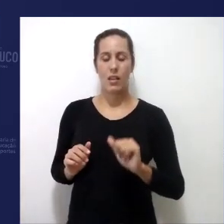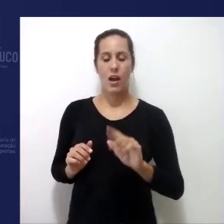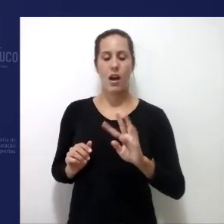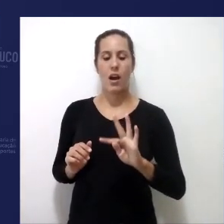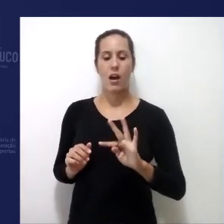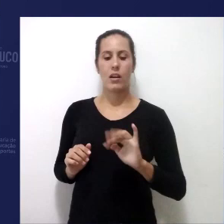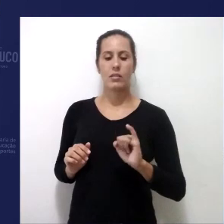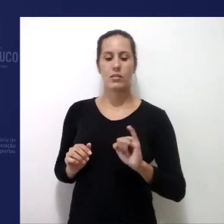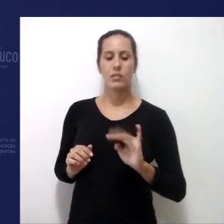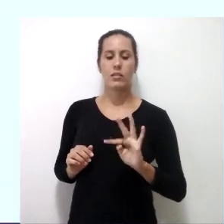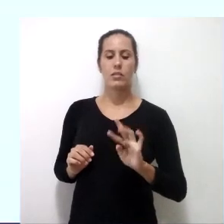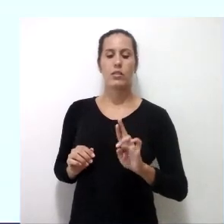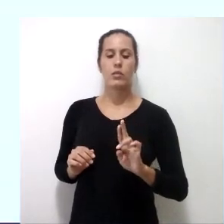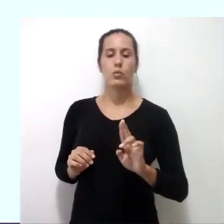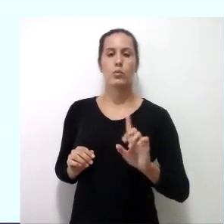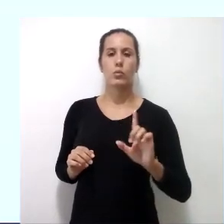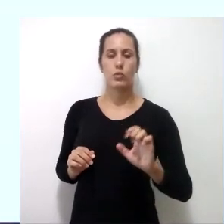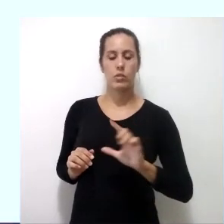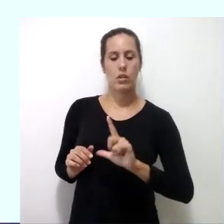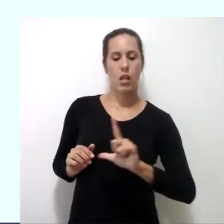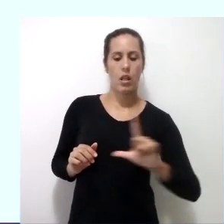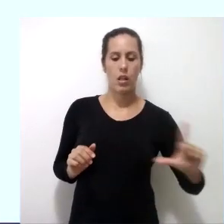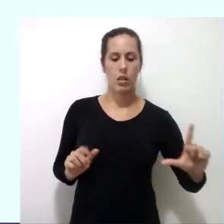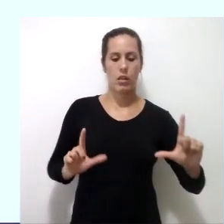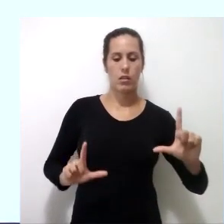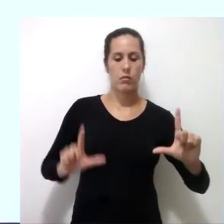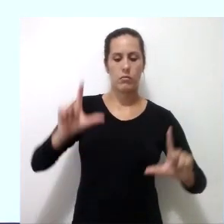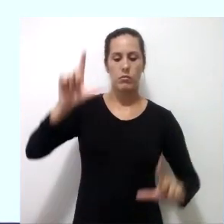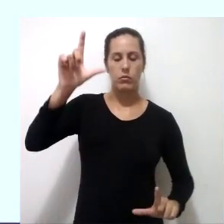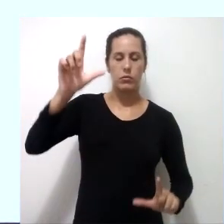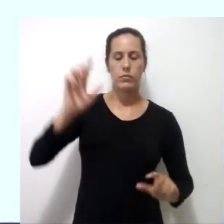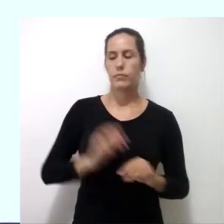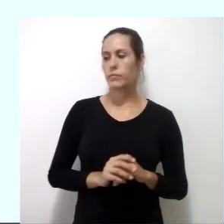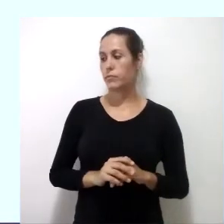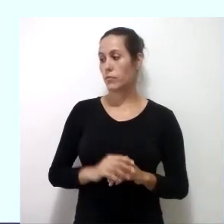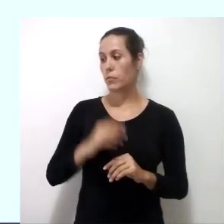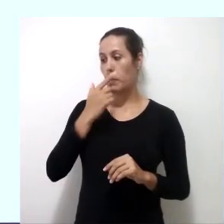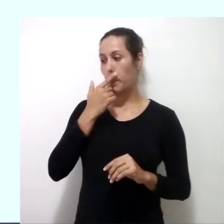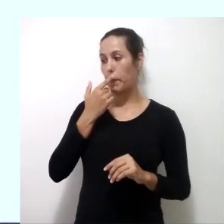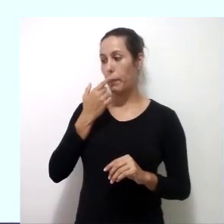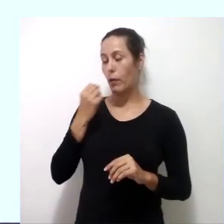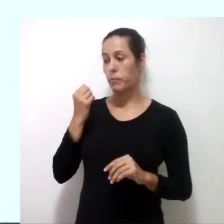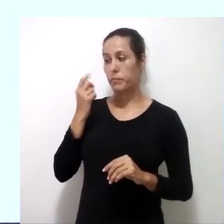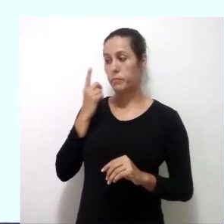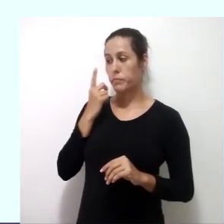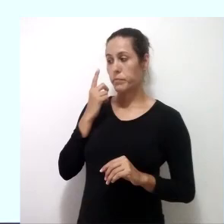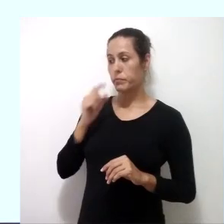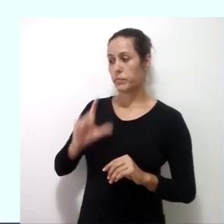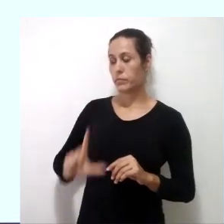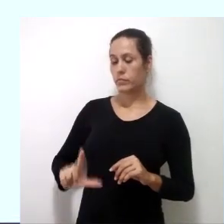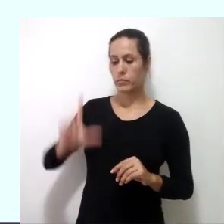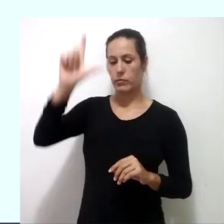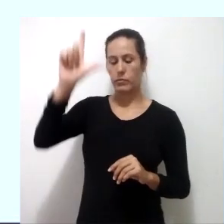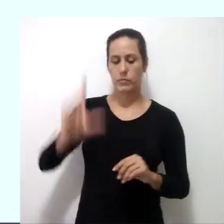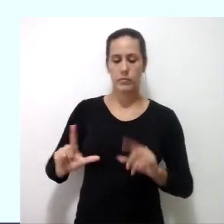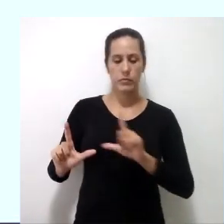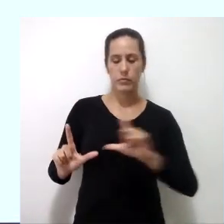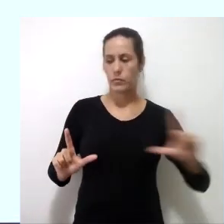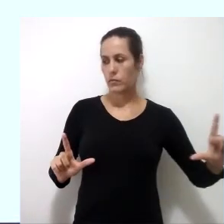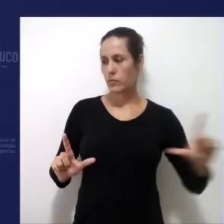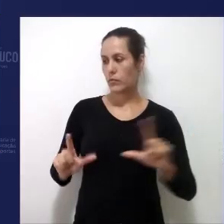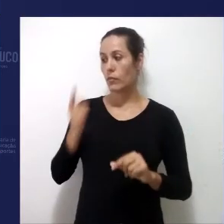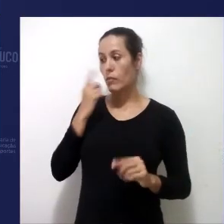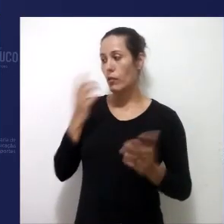horizontalmente. Bora falar agora sobre o eixo de inclinação do nosso planeta Terra. Observe